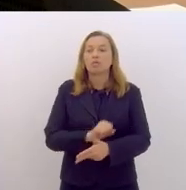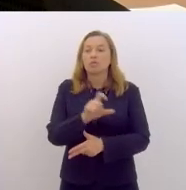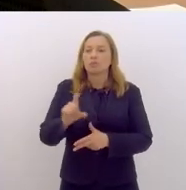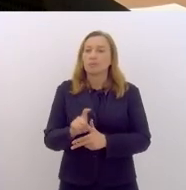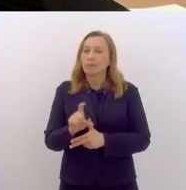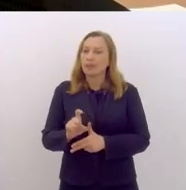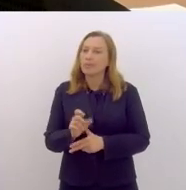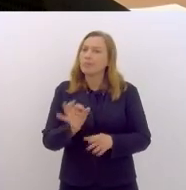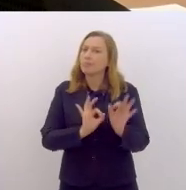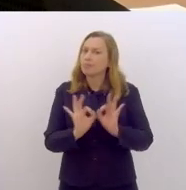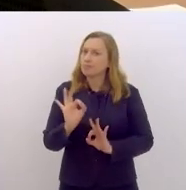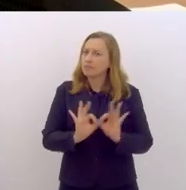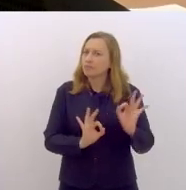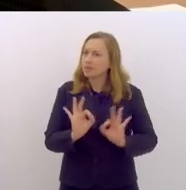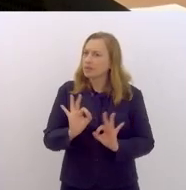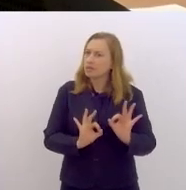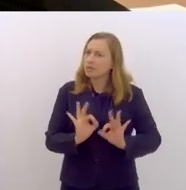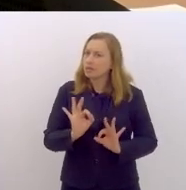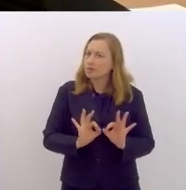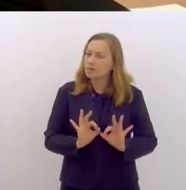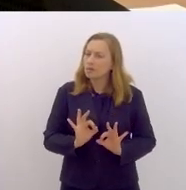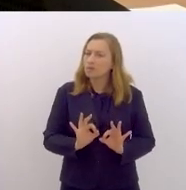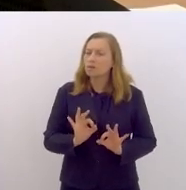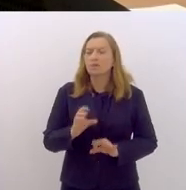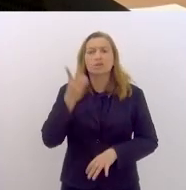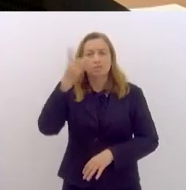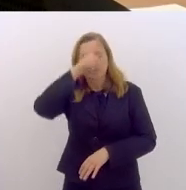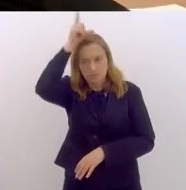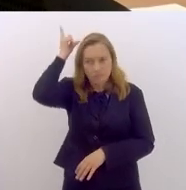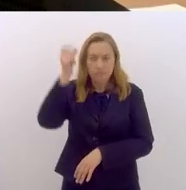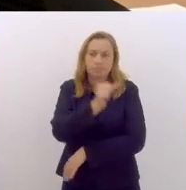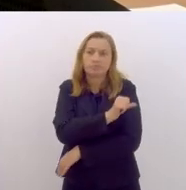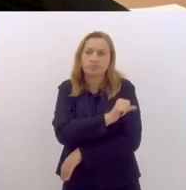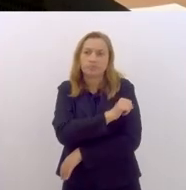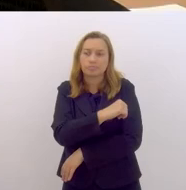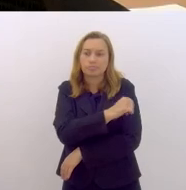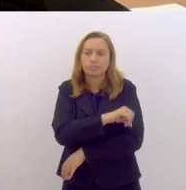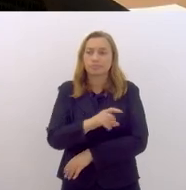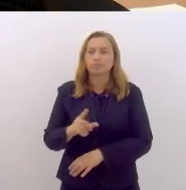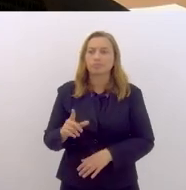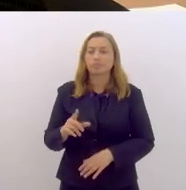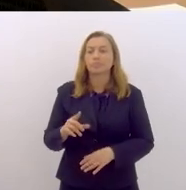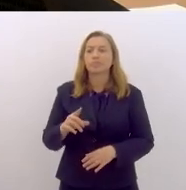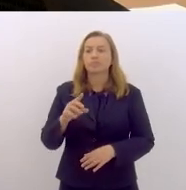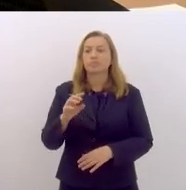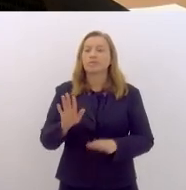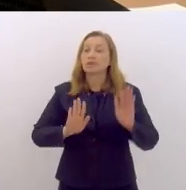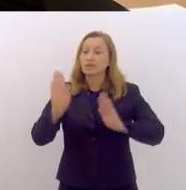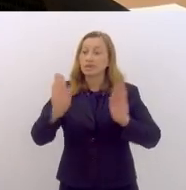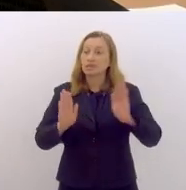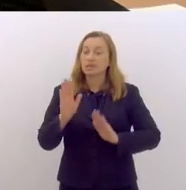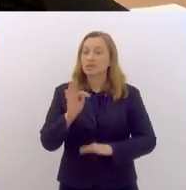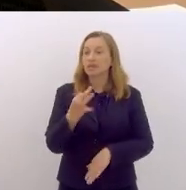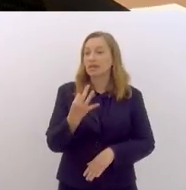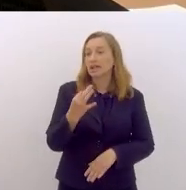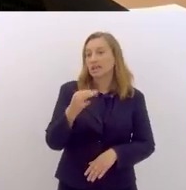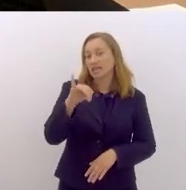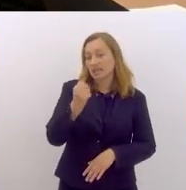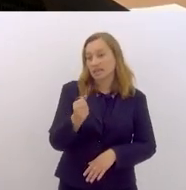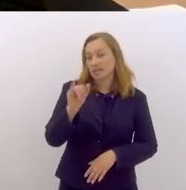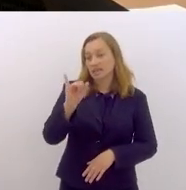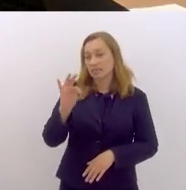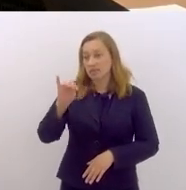estava preparando, Luiz Paulo e Rejane, a licitação das linhas rodoviárias intermunicipais. Vou deixar a